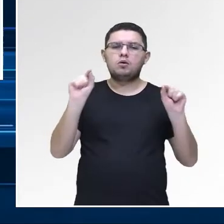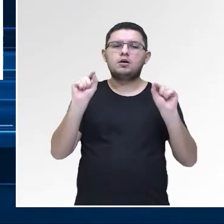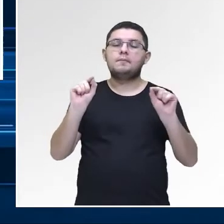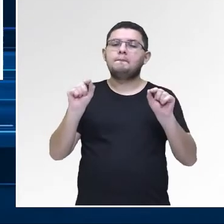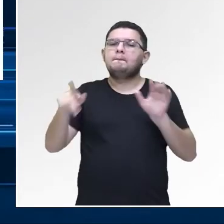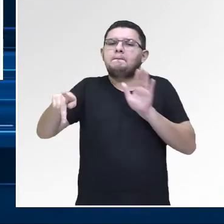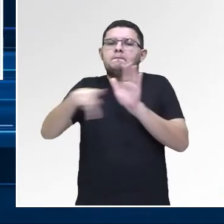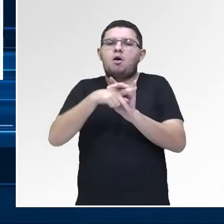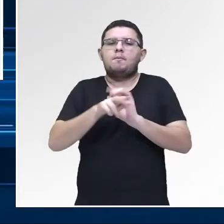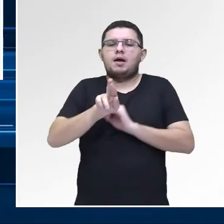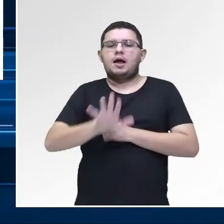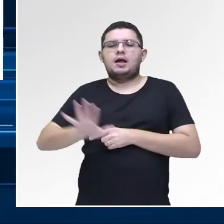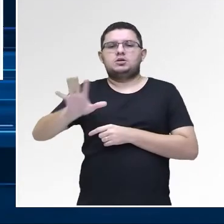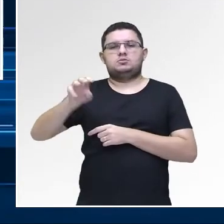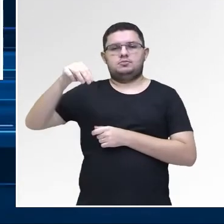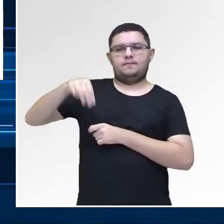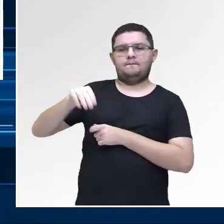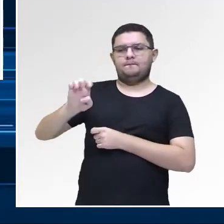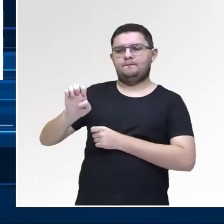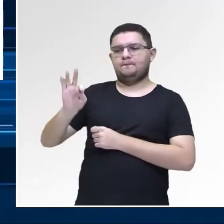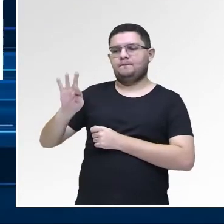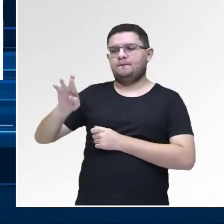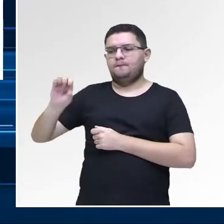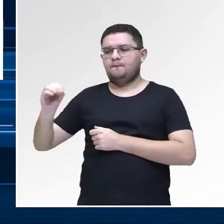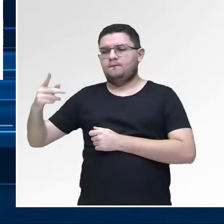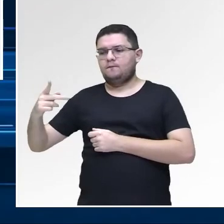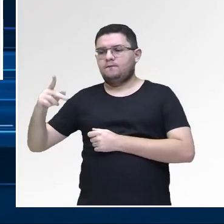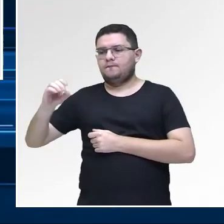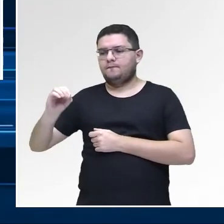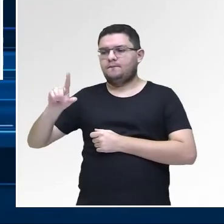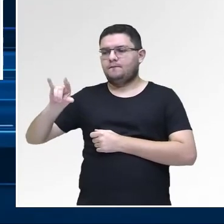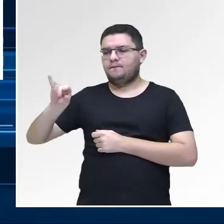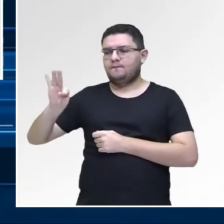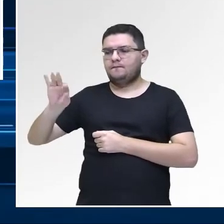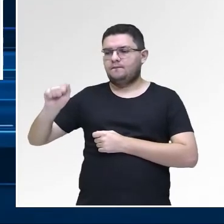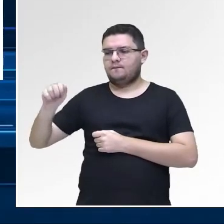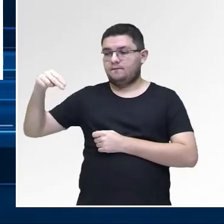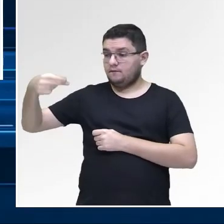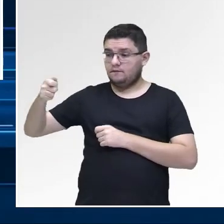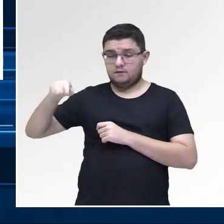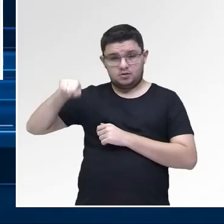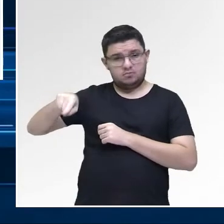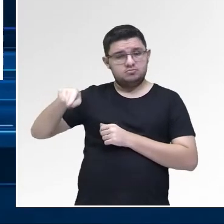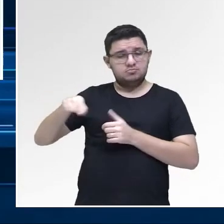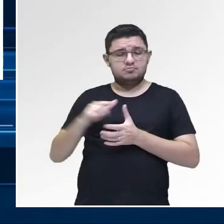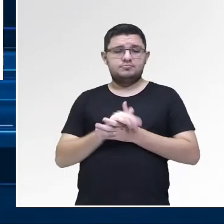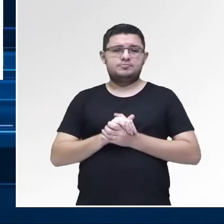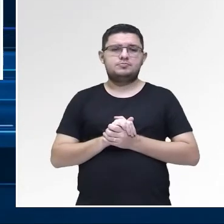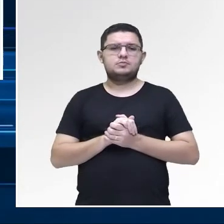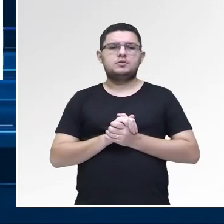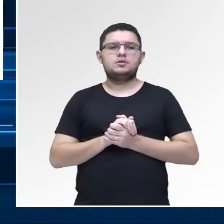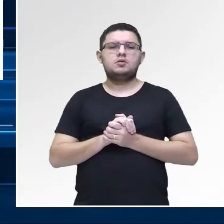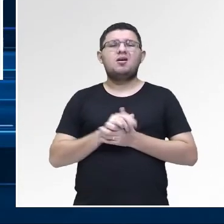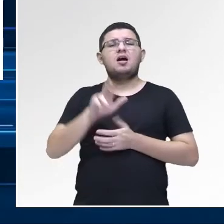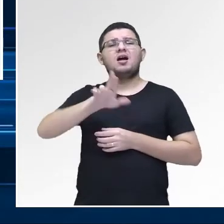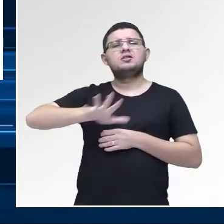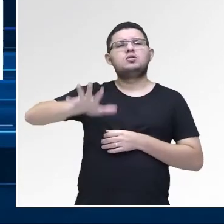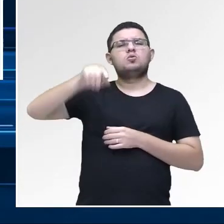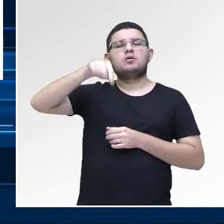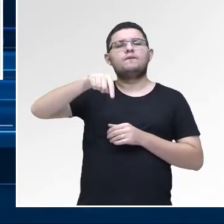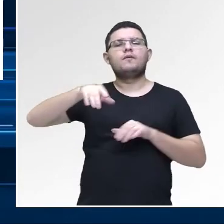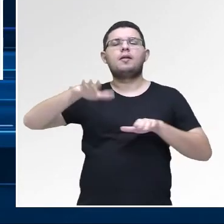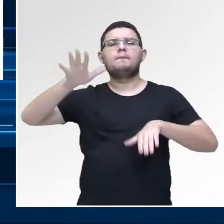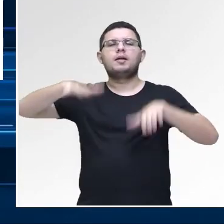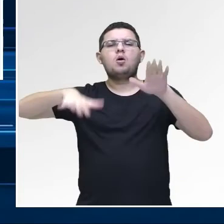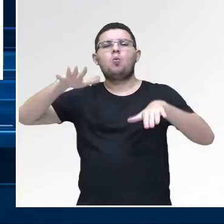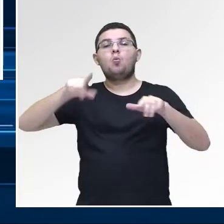região metropolitana. E, na verdade, essa constituição da região metropolitana, isso vai depender muito